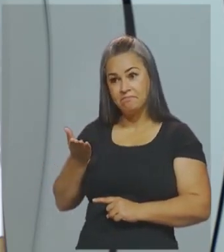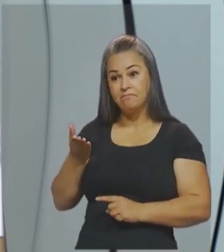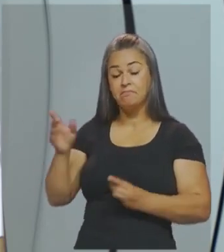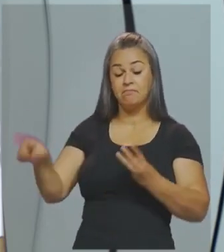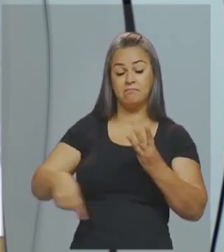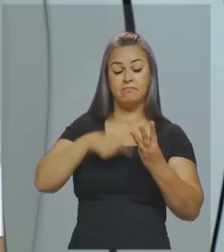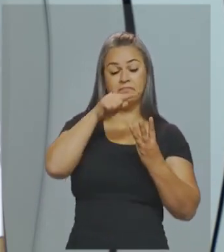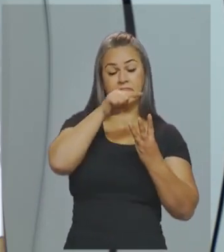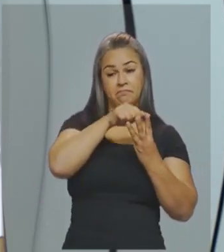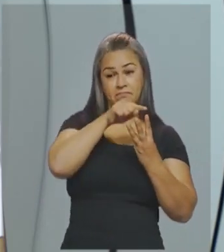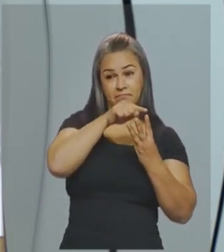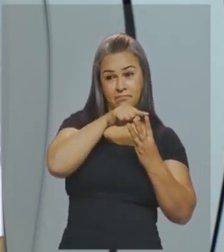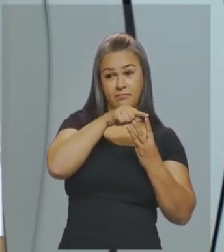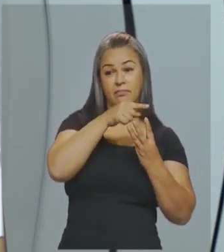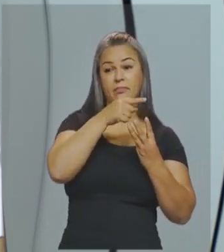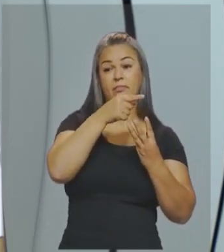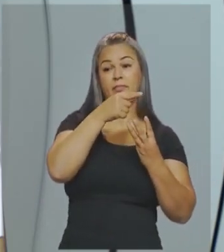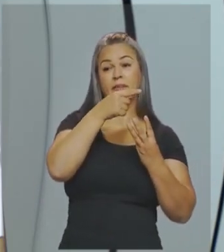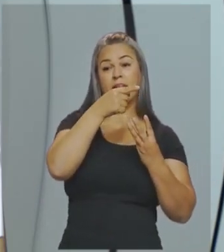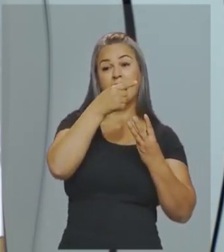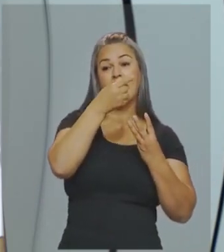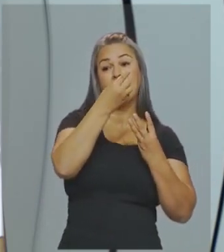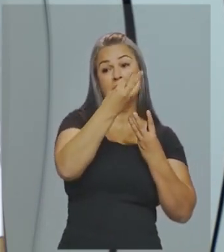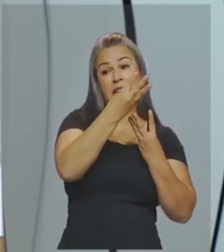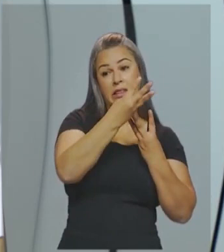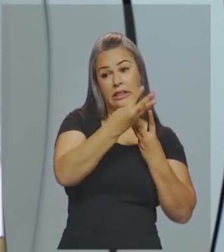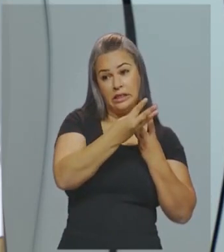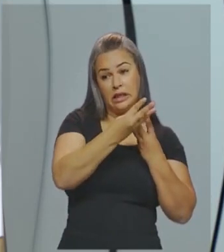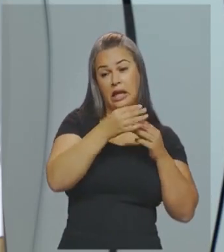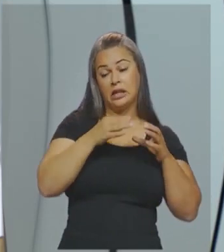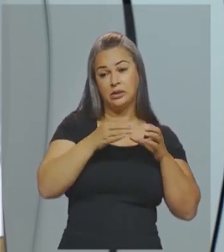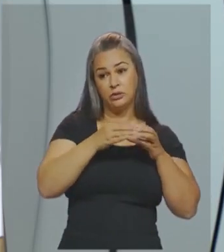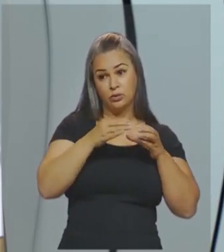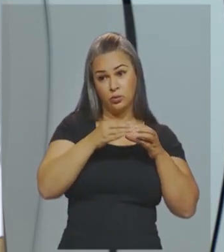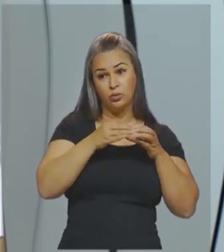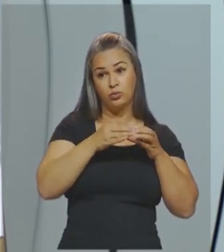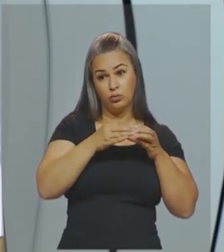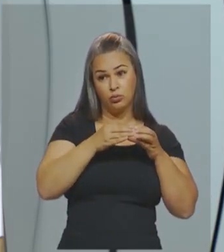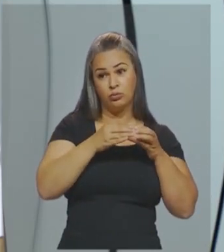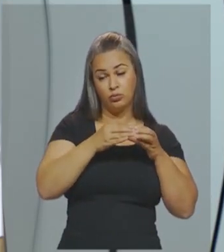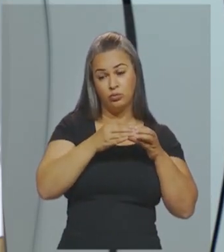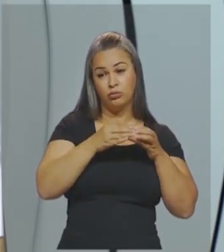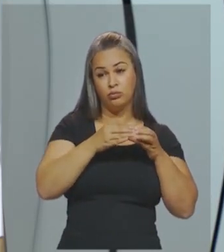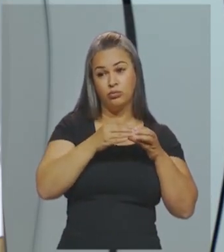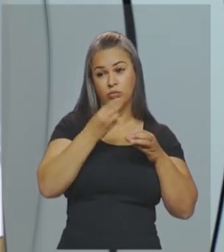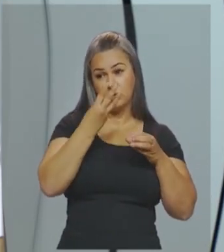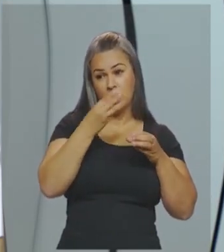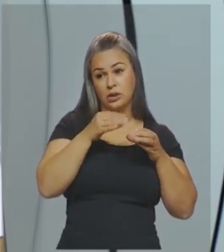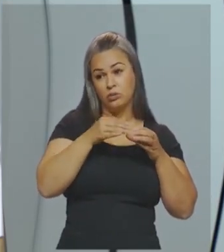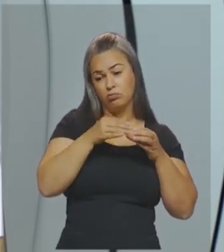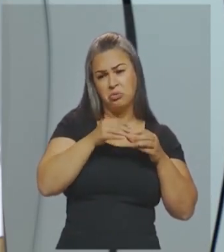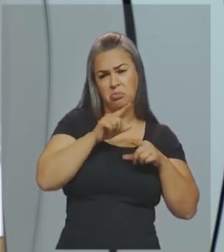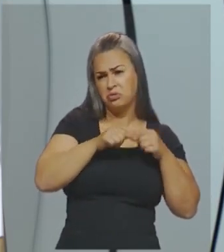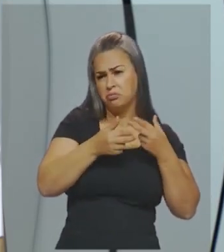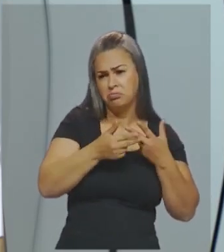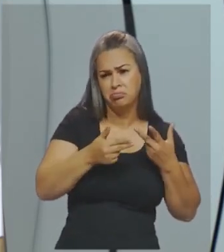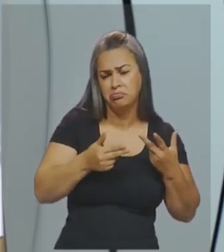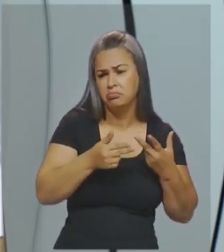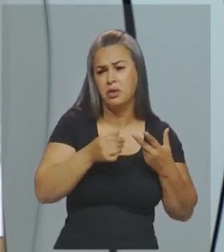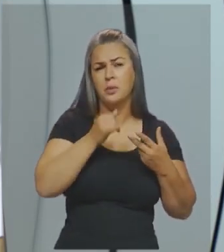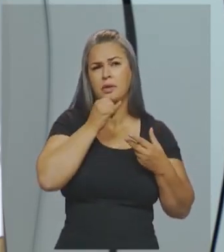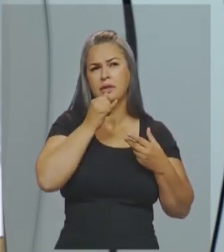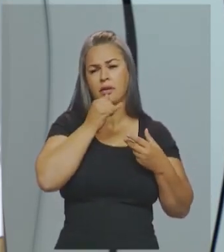1, 2, 3. Eu tenho 3, né, objetos aqui, ou 3 coisas, né? No